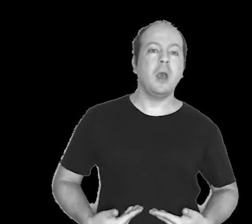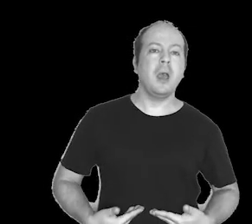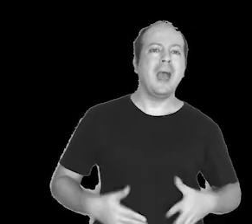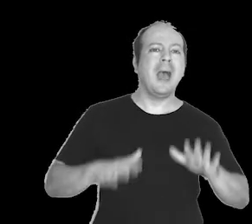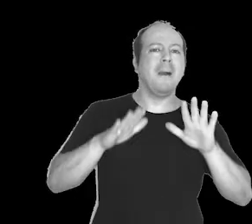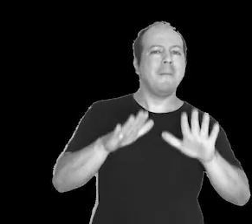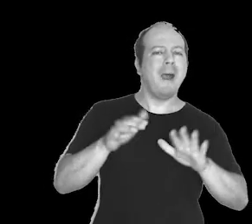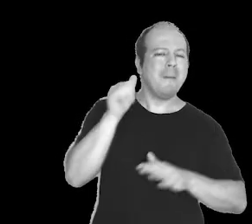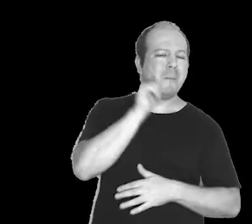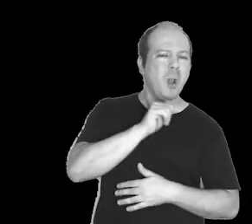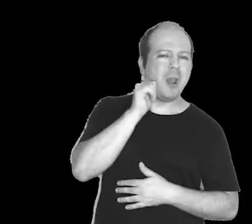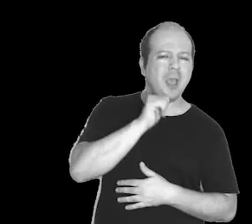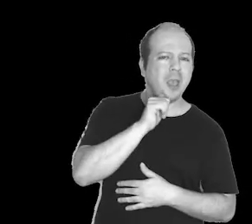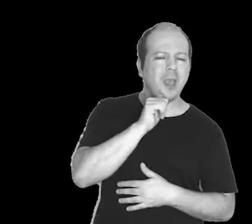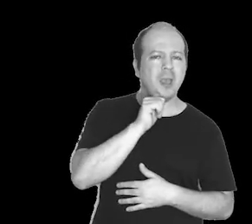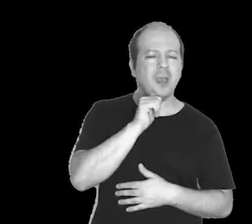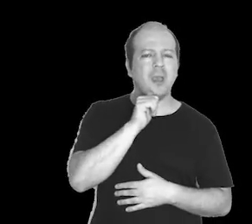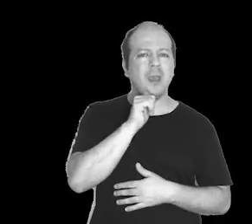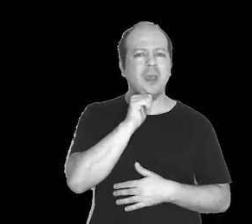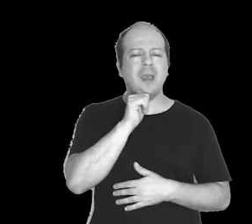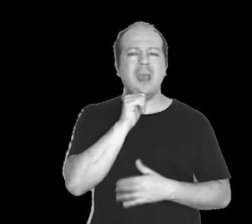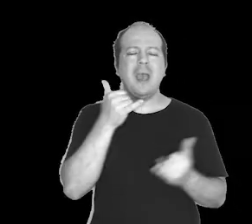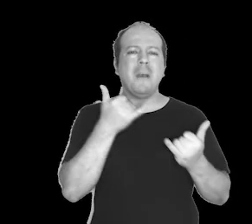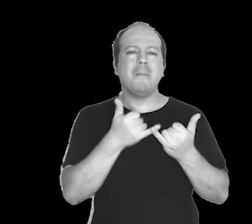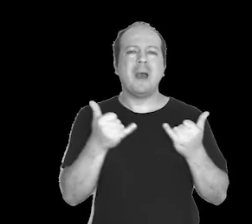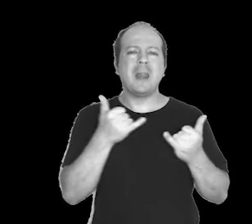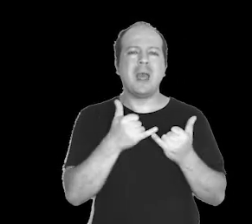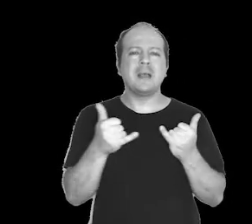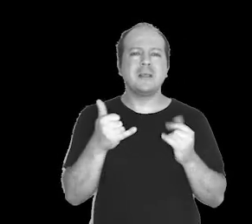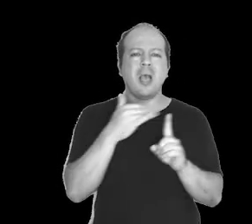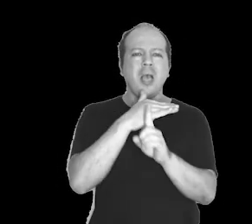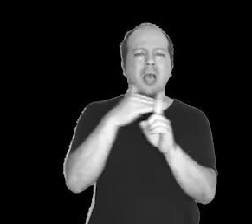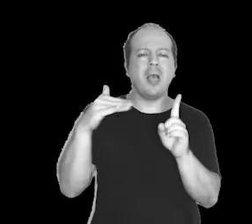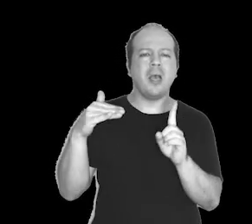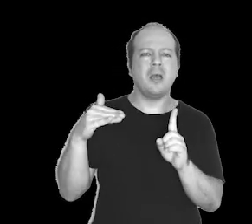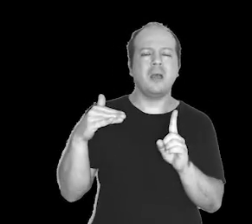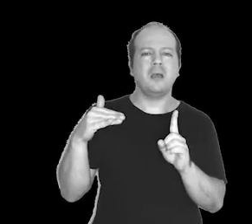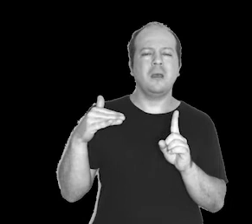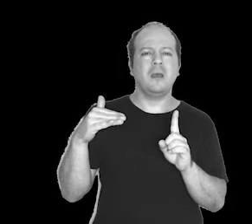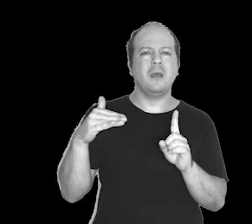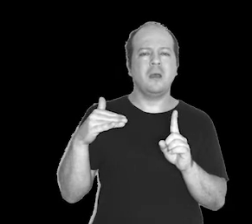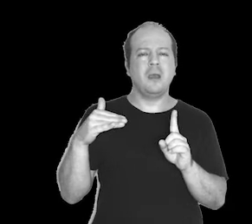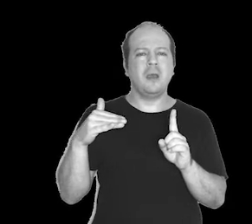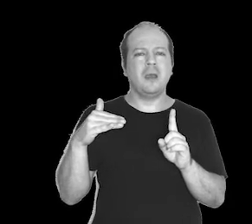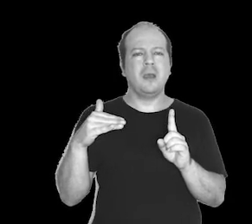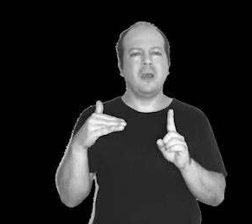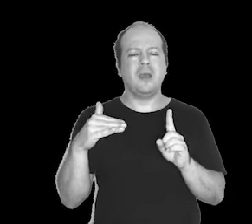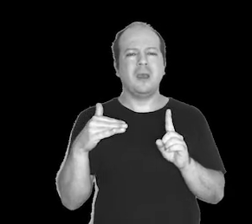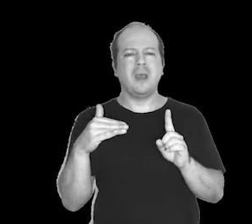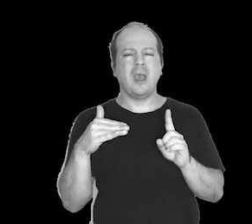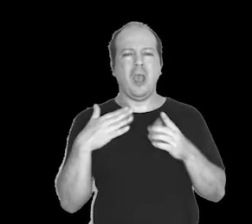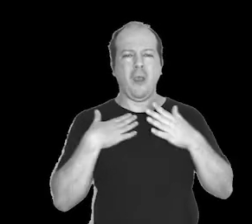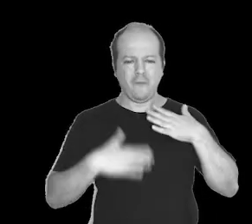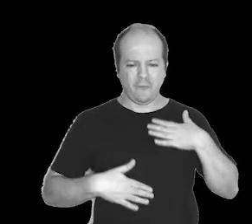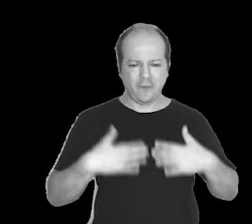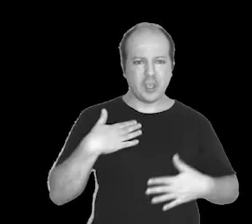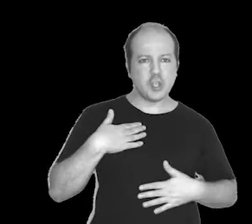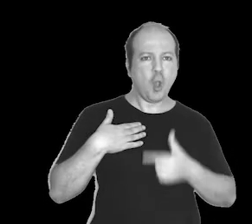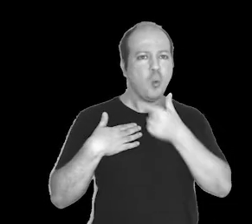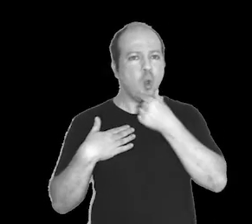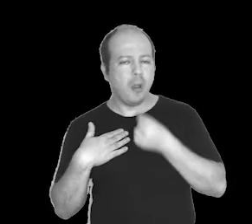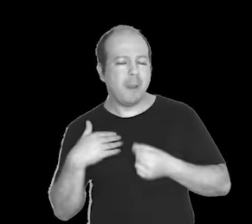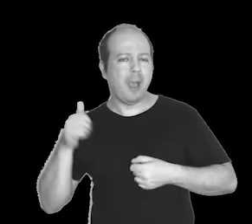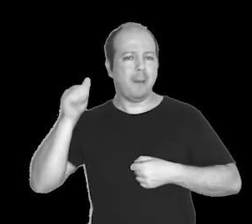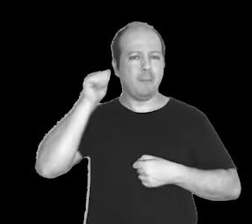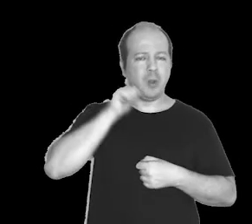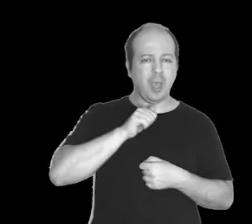Já o da mulher, apenas parcialmente. As posições físicas do homem e da mulher